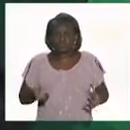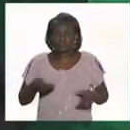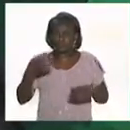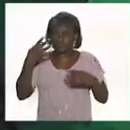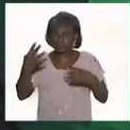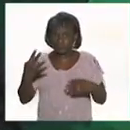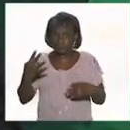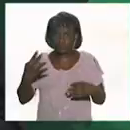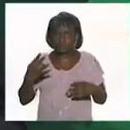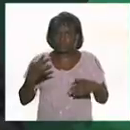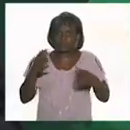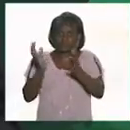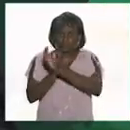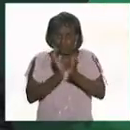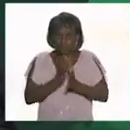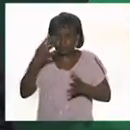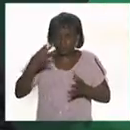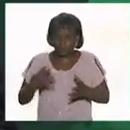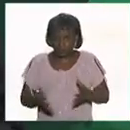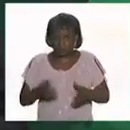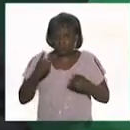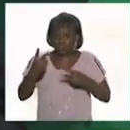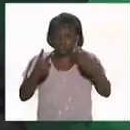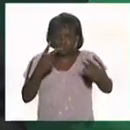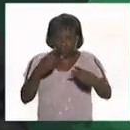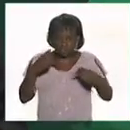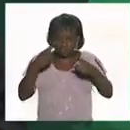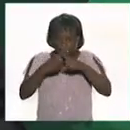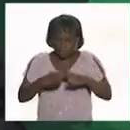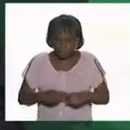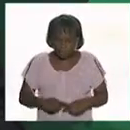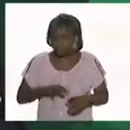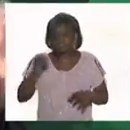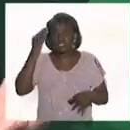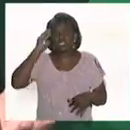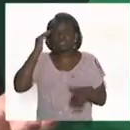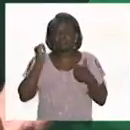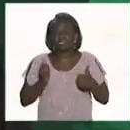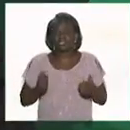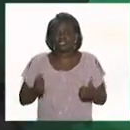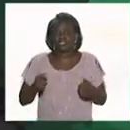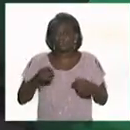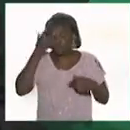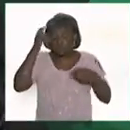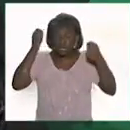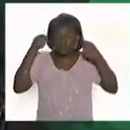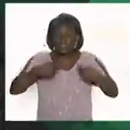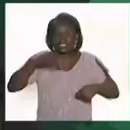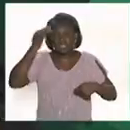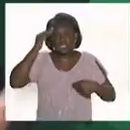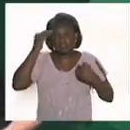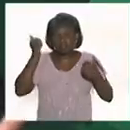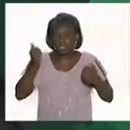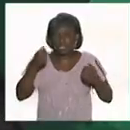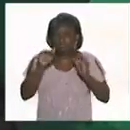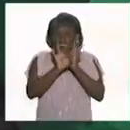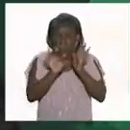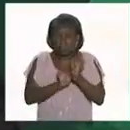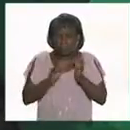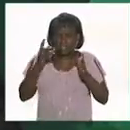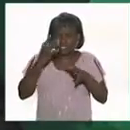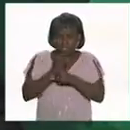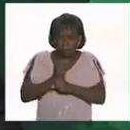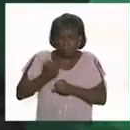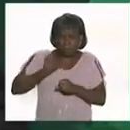inchado, né? Vários grupos de 4, os 2 primeiros avançam e aí mata-mata. Todo mundo entende. Tem que entender. O torcedor tem que ter fácil entendimento. Pode ser